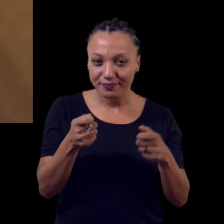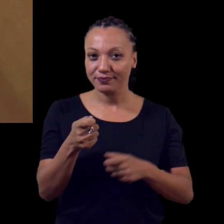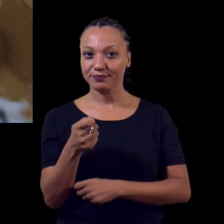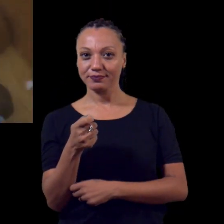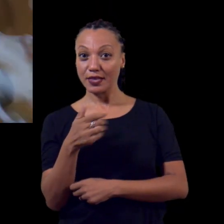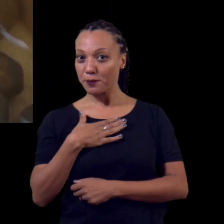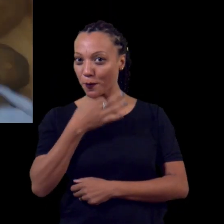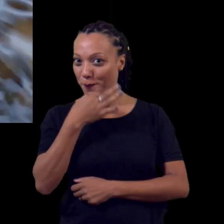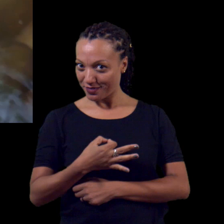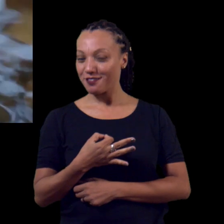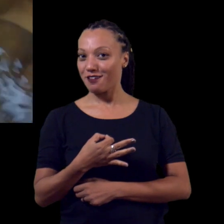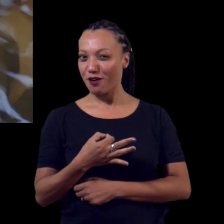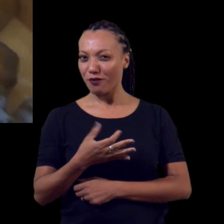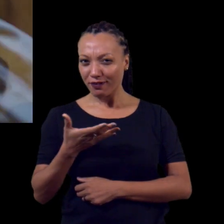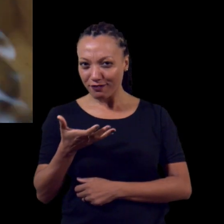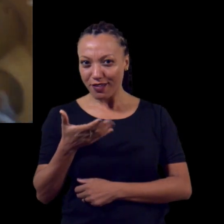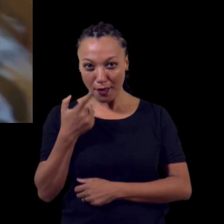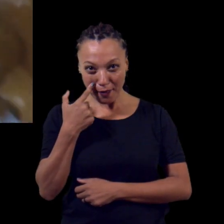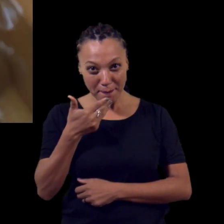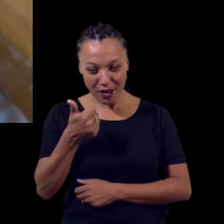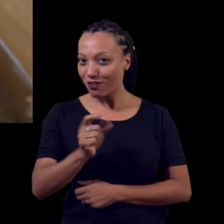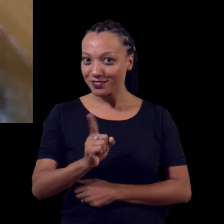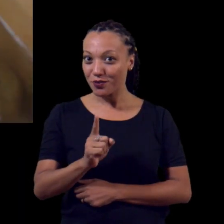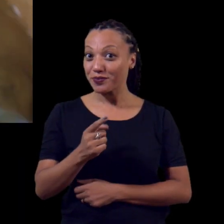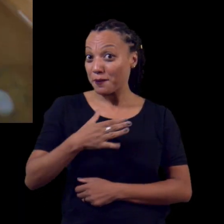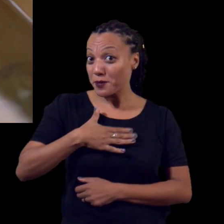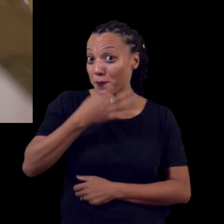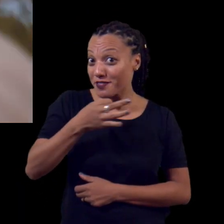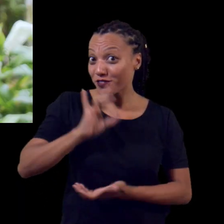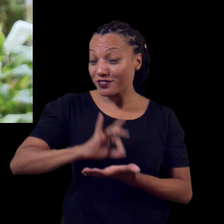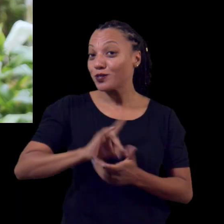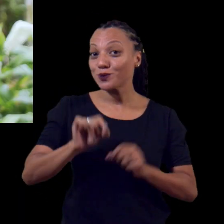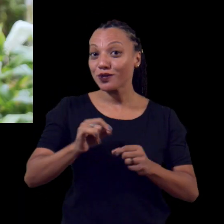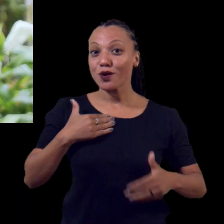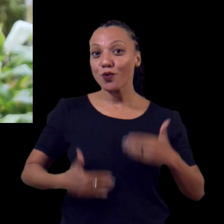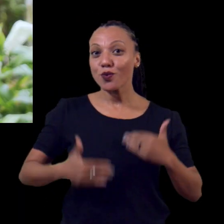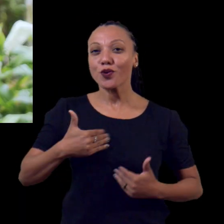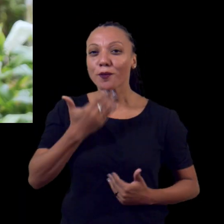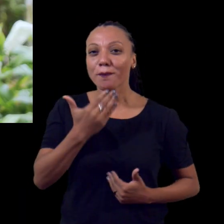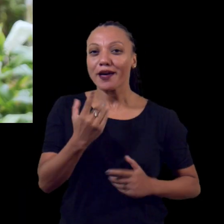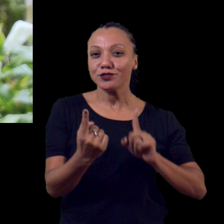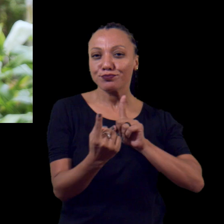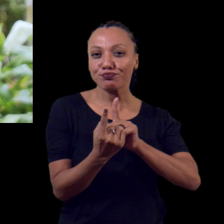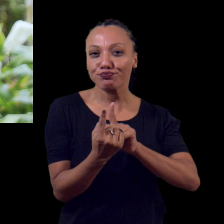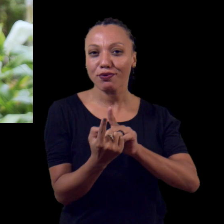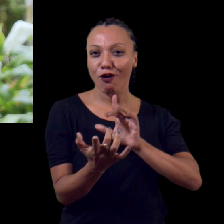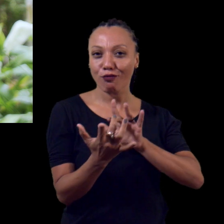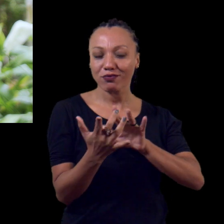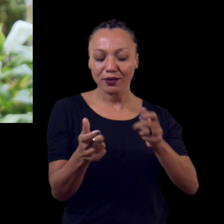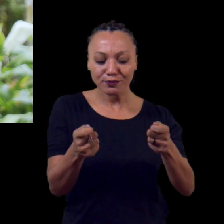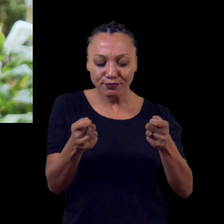Na verdade, é o teu corpo pedindo para você se aproximar, para a sua pele sentir esse deslocamento do